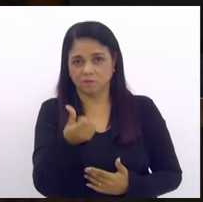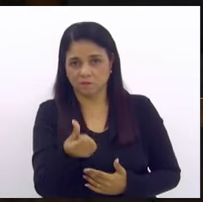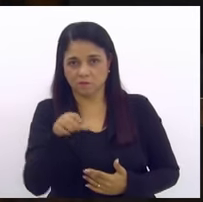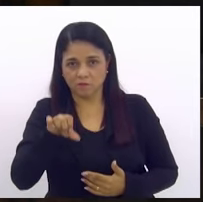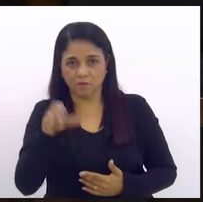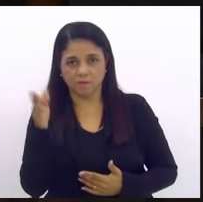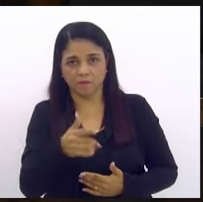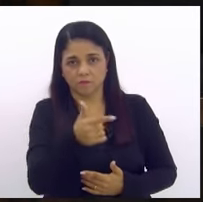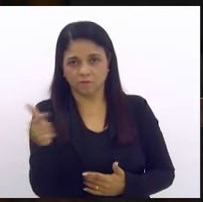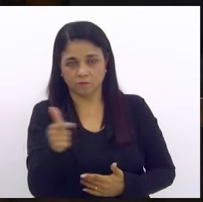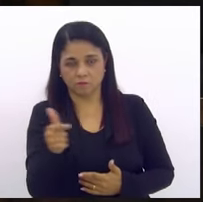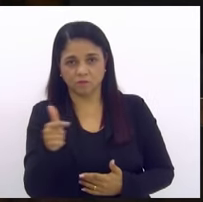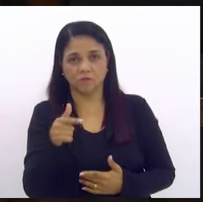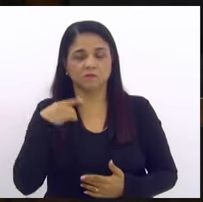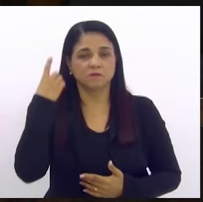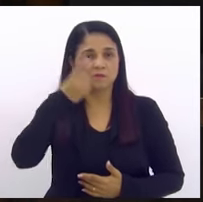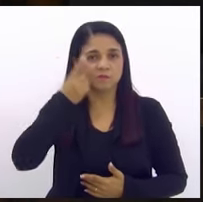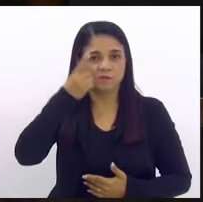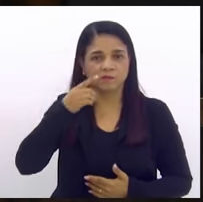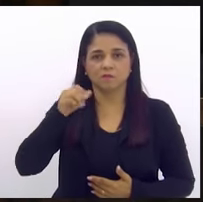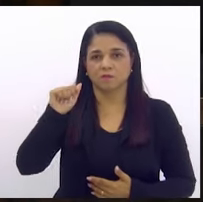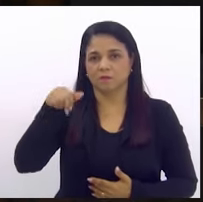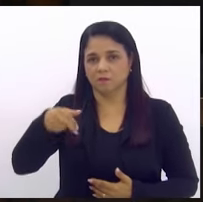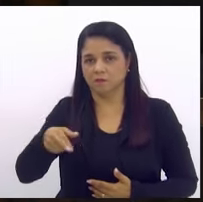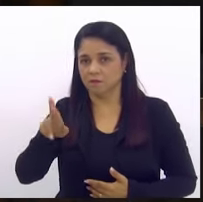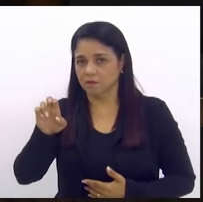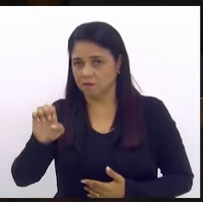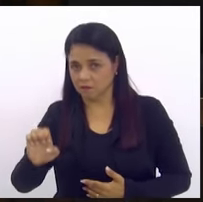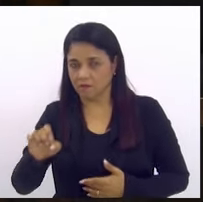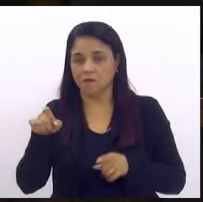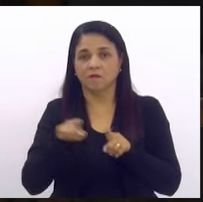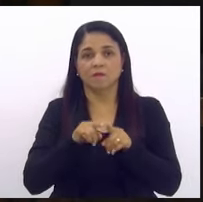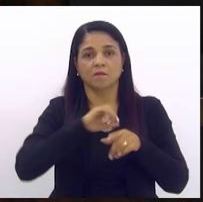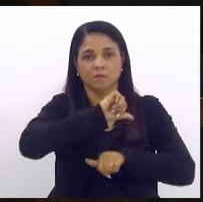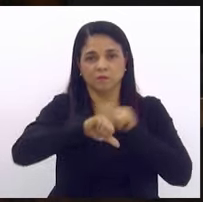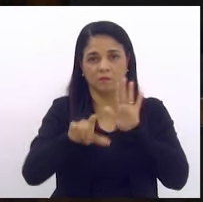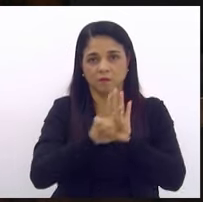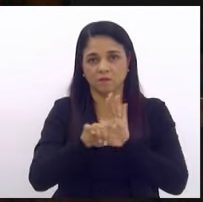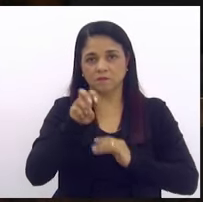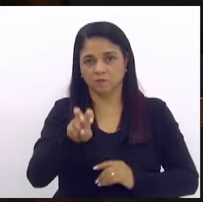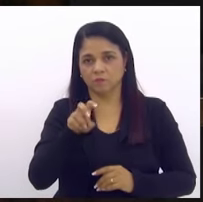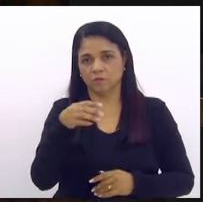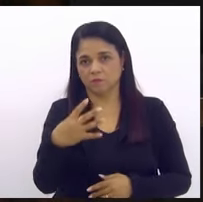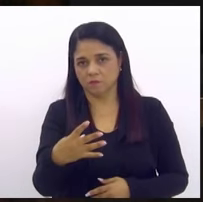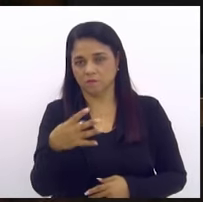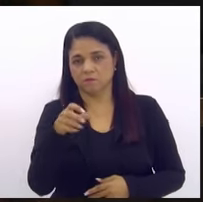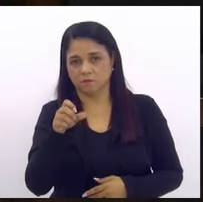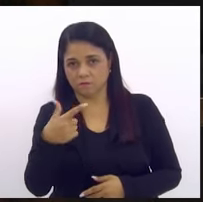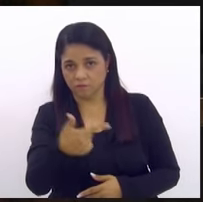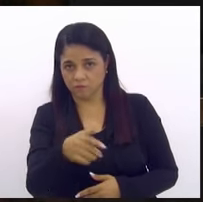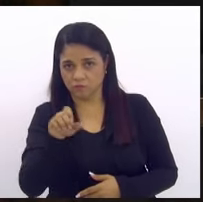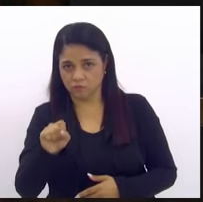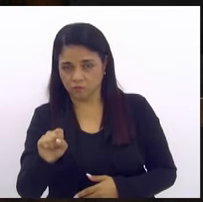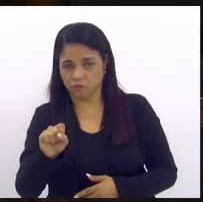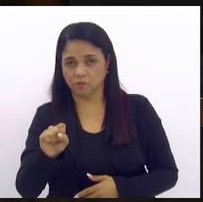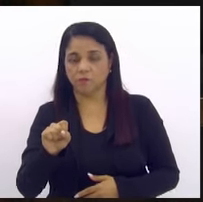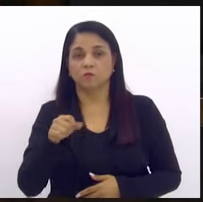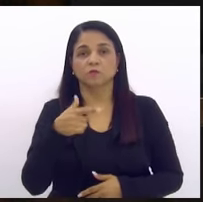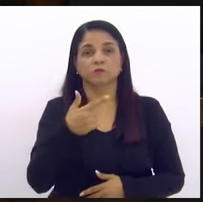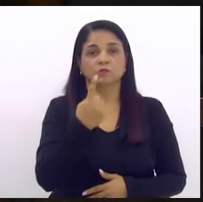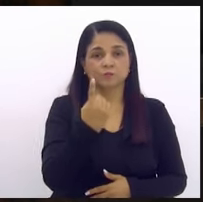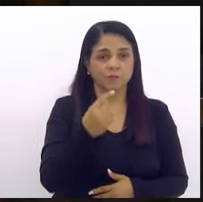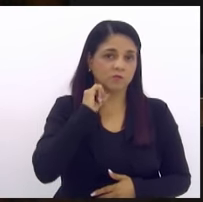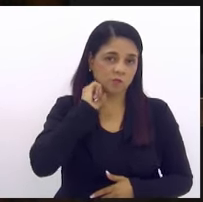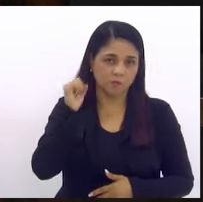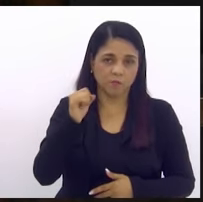6.469, de 22, de autoria do deputado André Ciliano, que altera a lei estadual de número 5.428, de 1